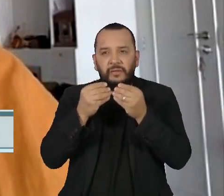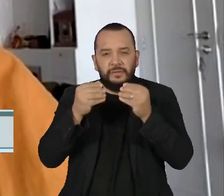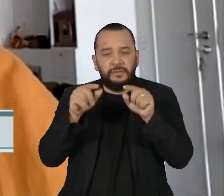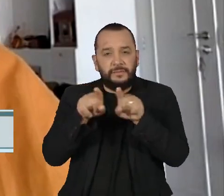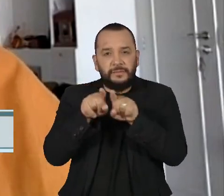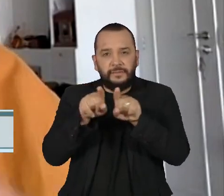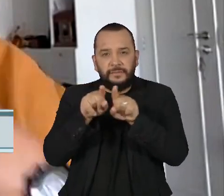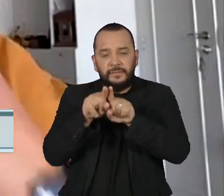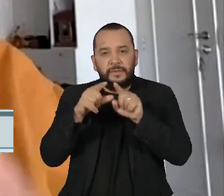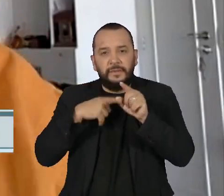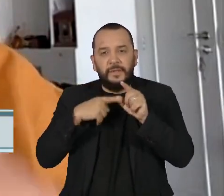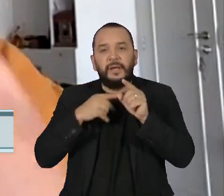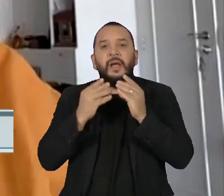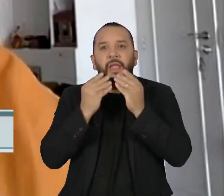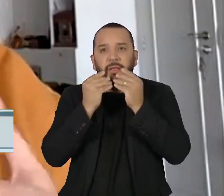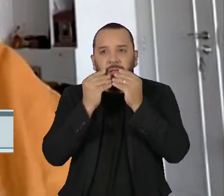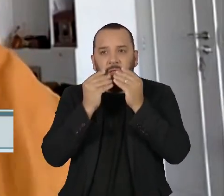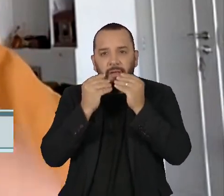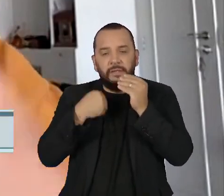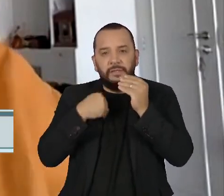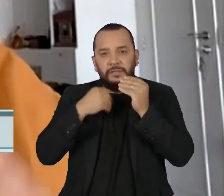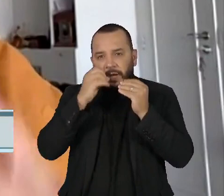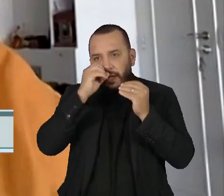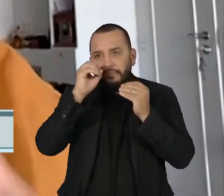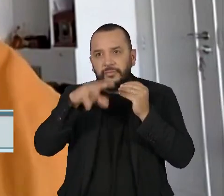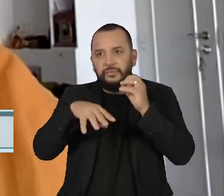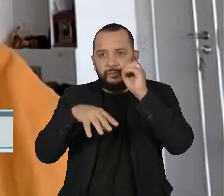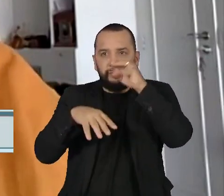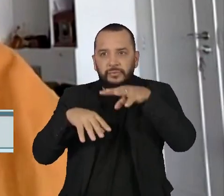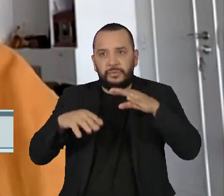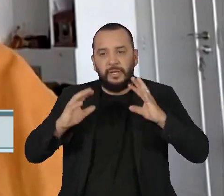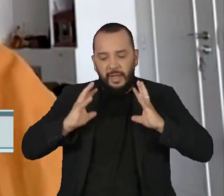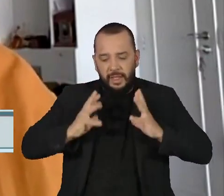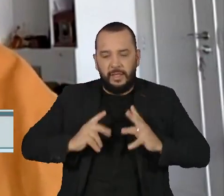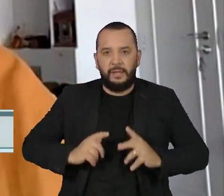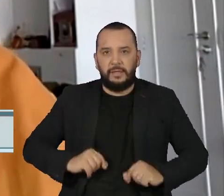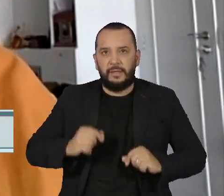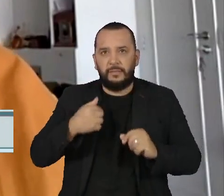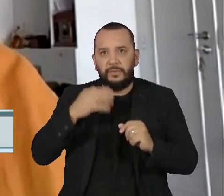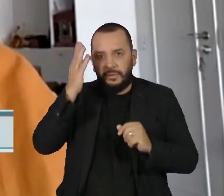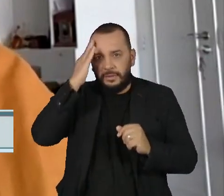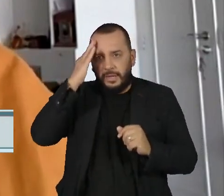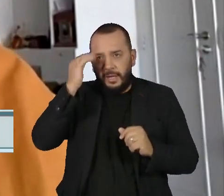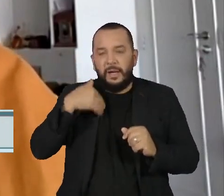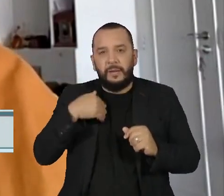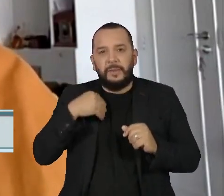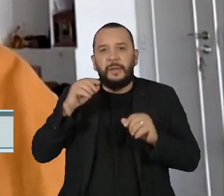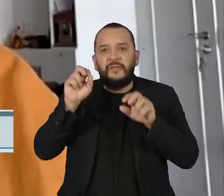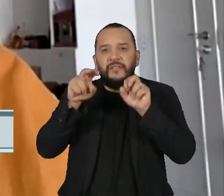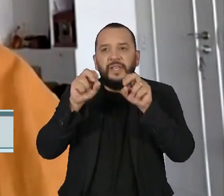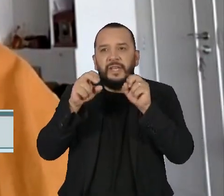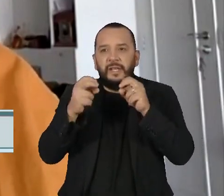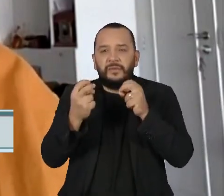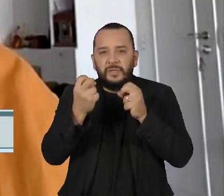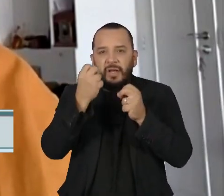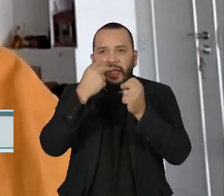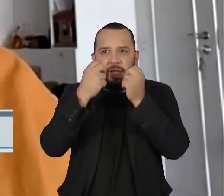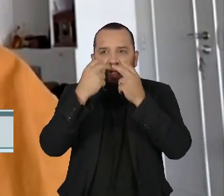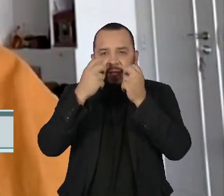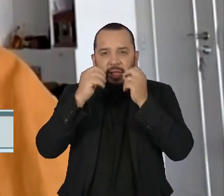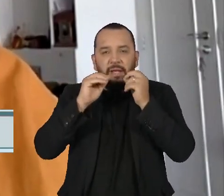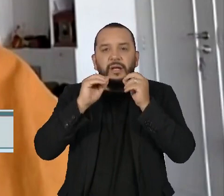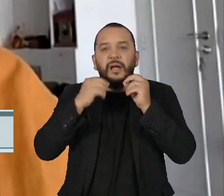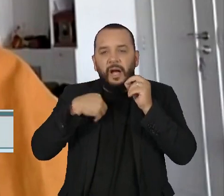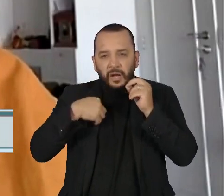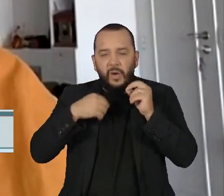vão levando esse muco para fora do organismo e deixando a gente limpinho. Os bichos que tentam entrar, ele não deixa aderirem às